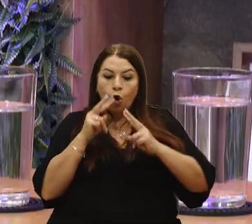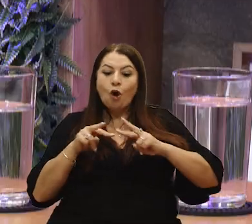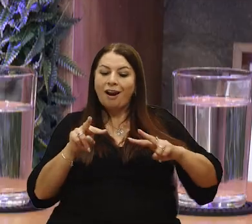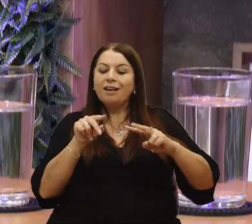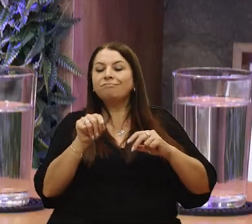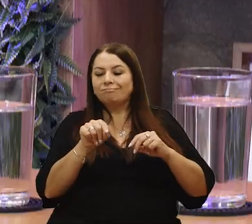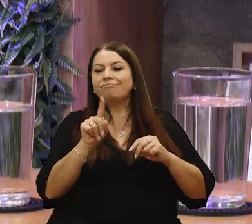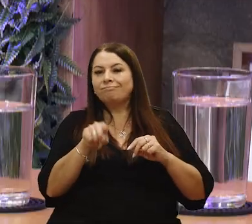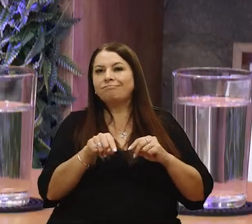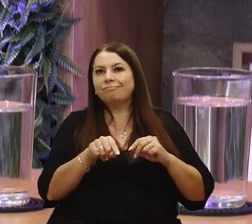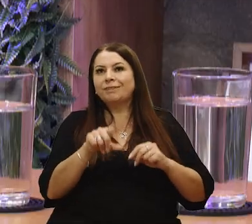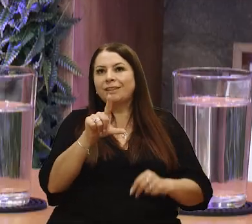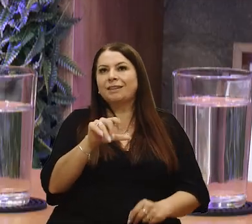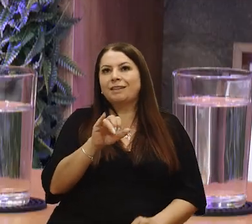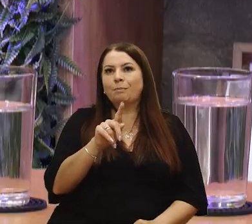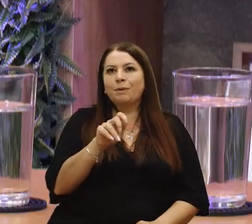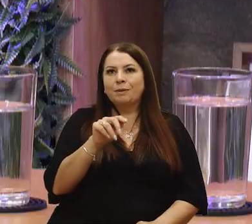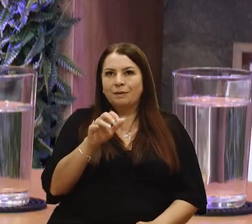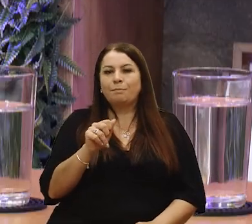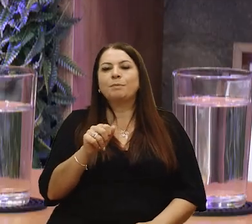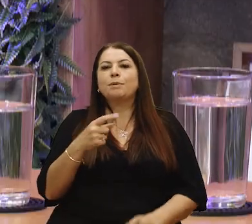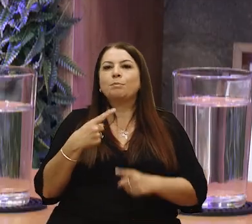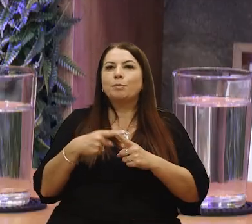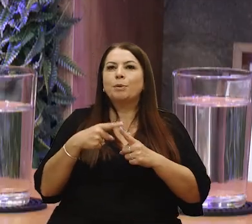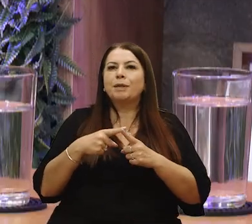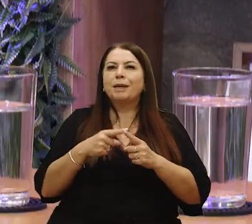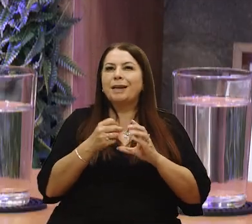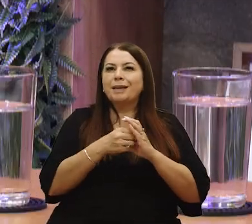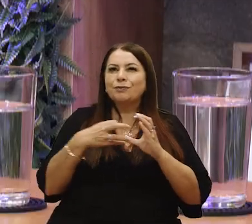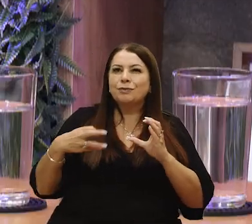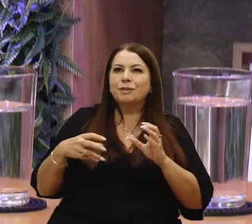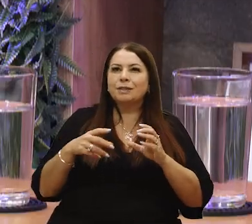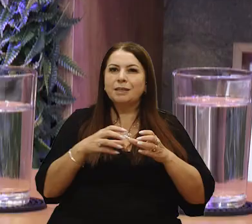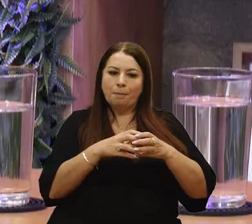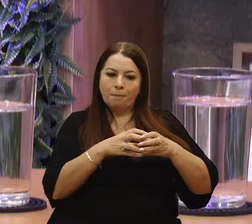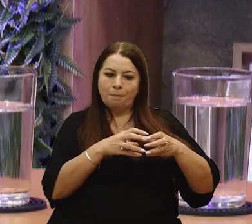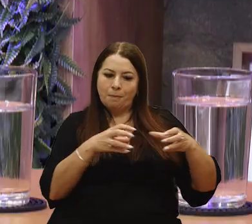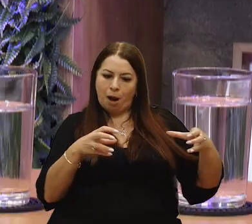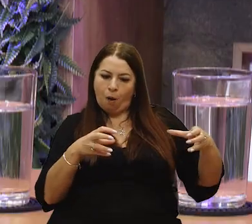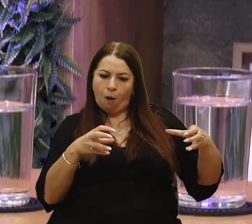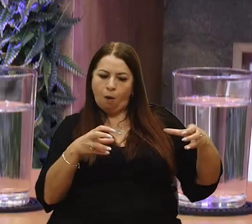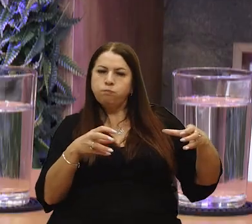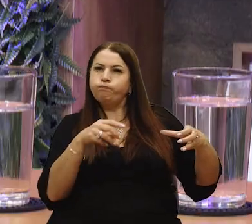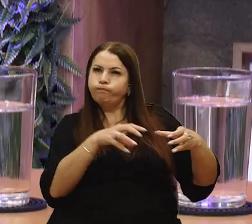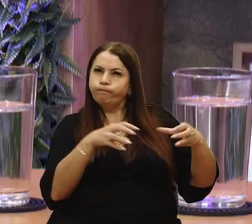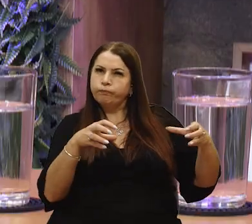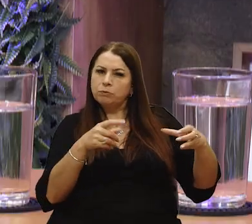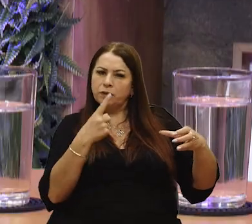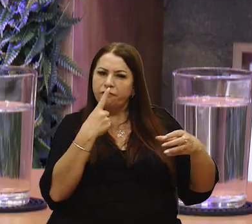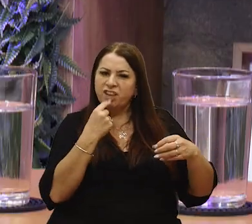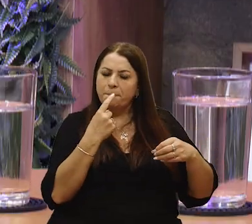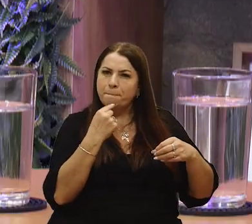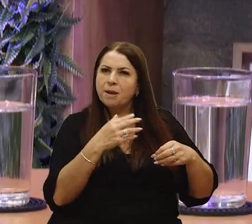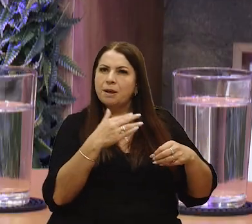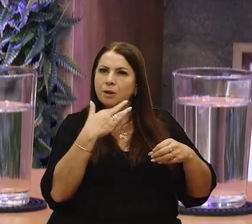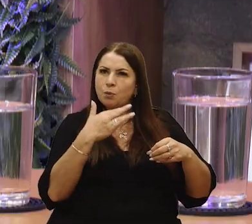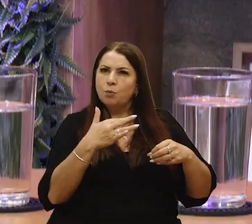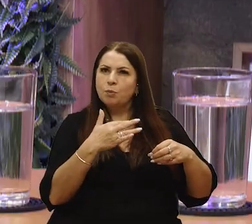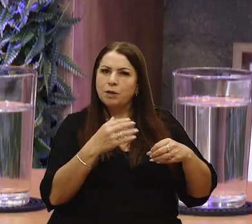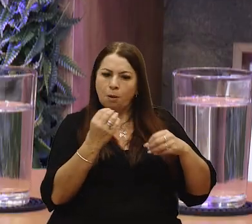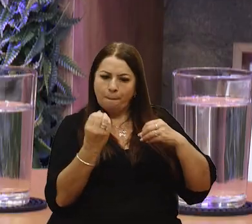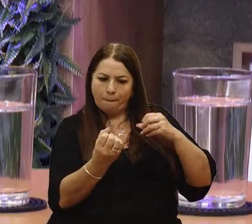saúde são essenciais, assim, no tratamento, né? Endócrino, que nem a Cláudia falou, a questão alimentar com a